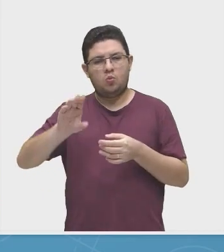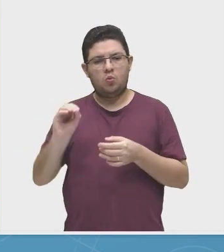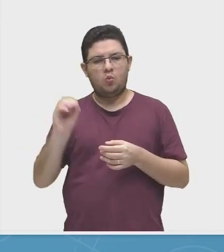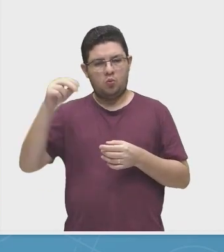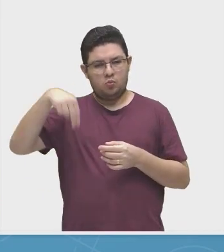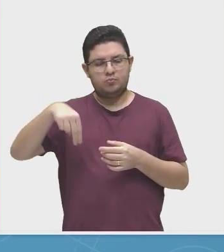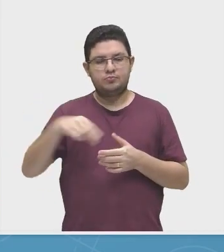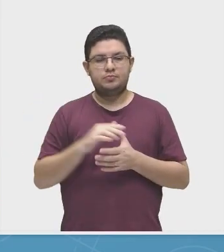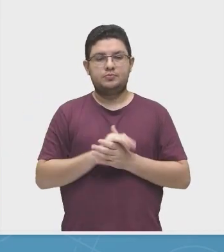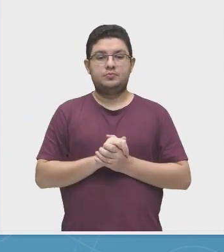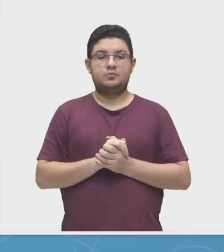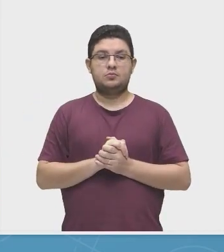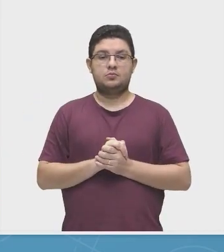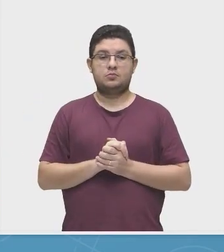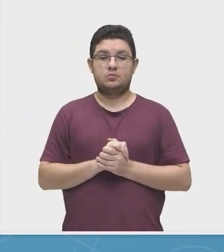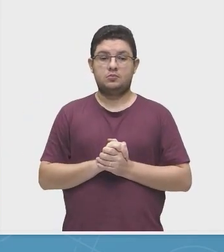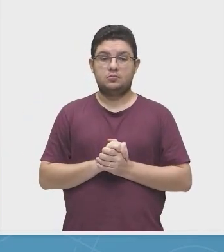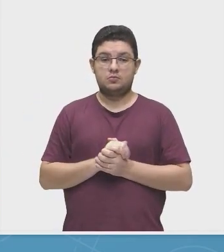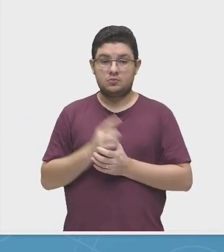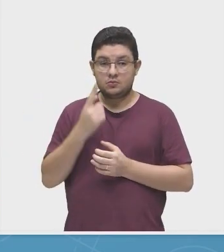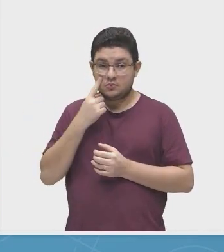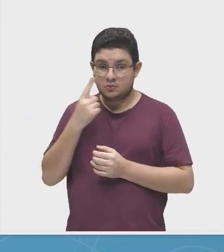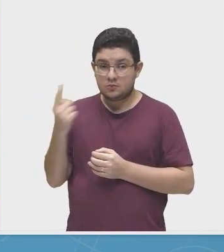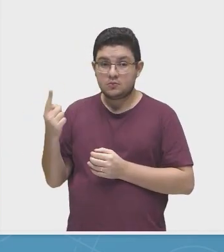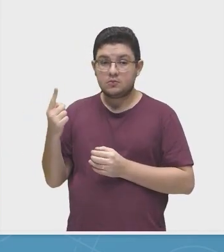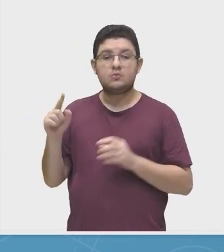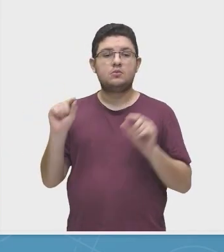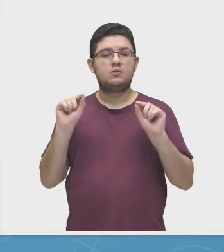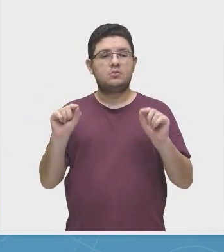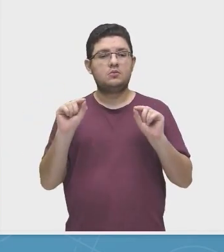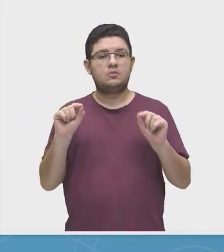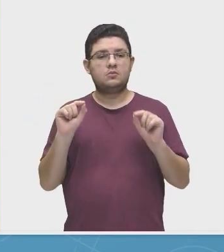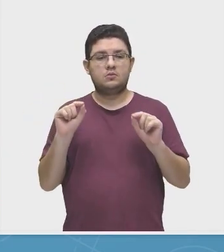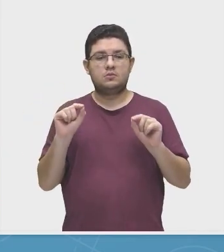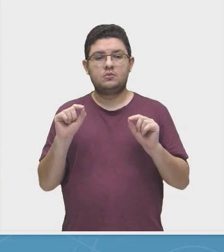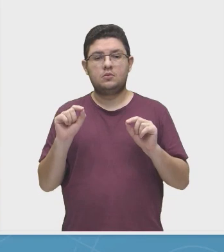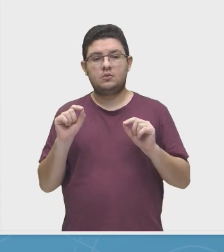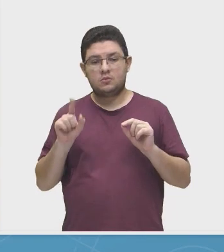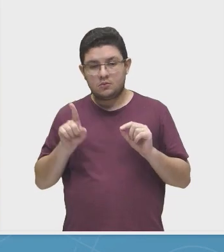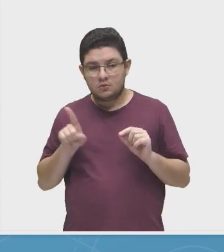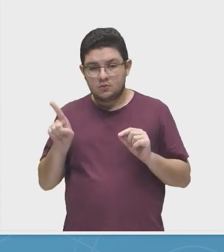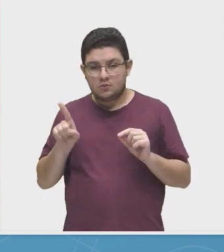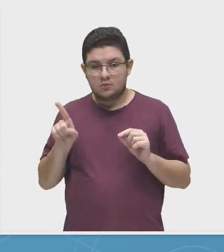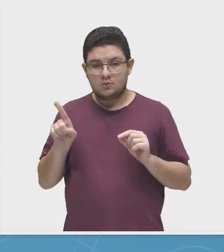on. Large vehicles, nós temos, então,